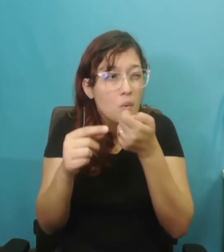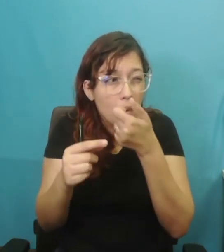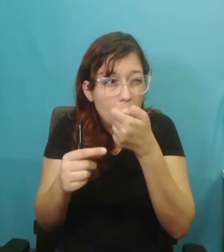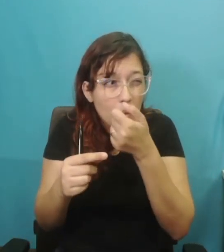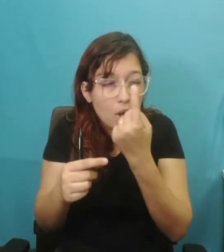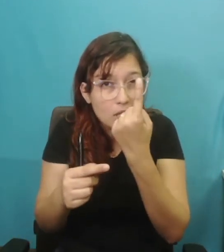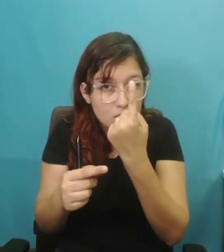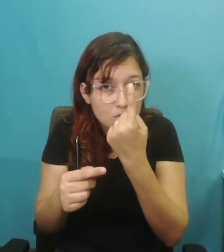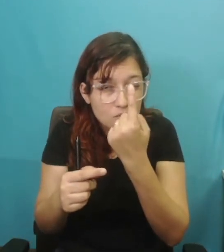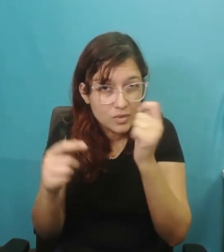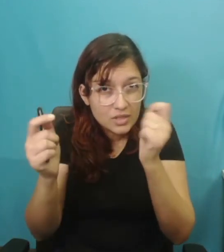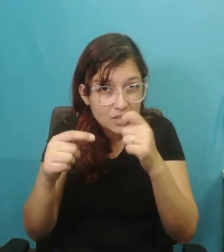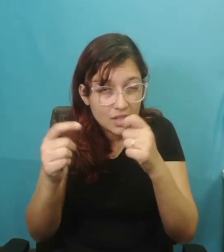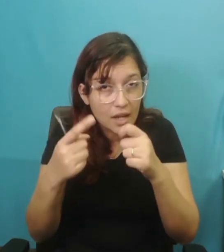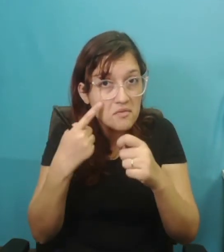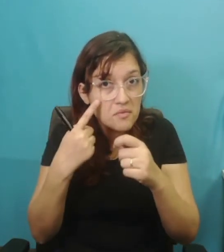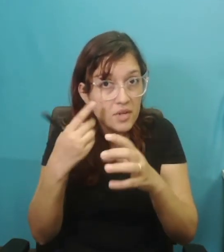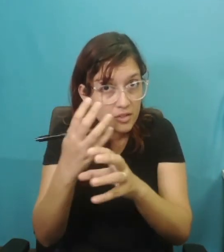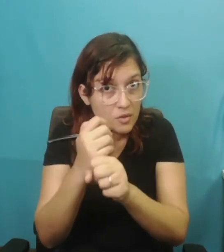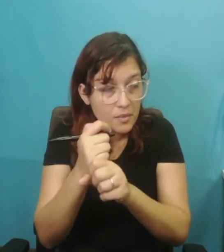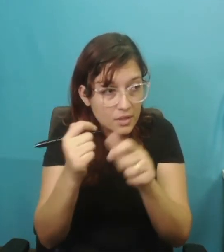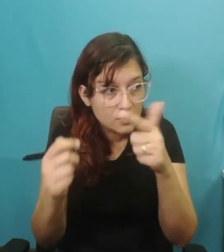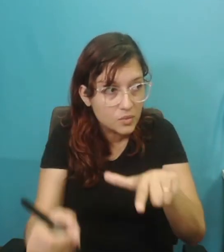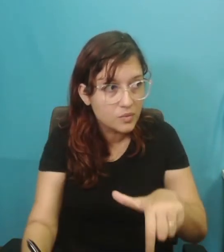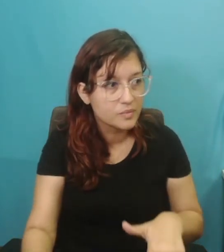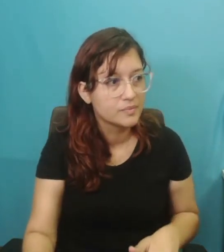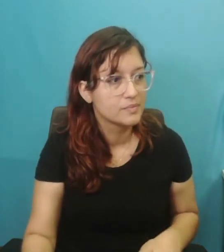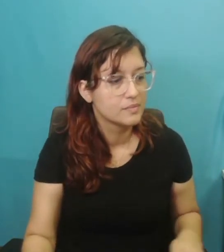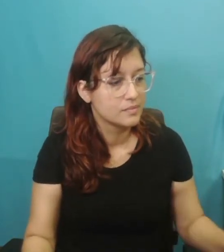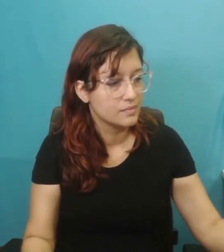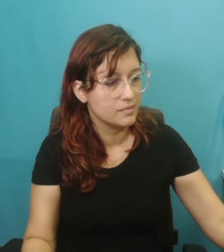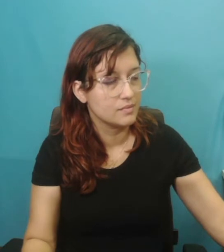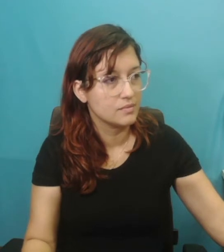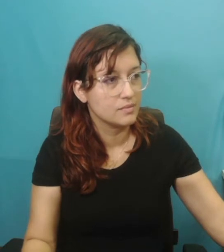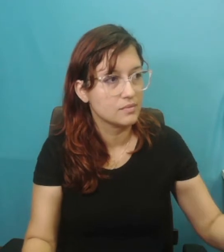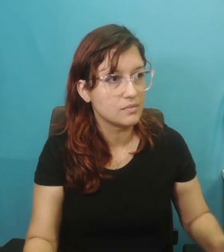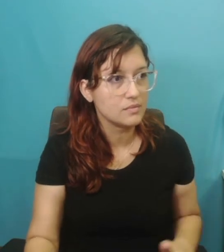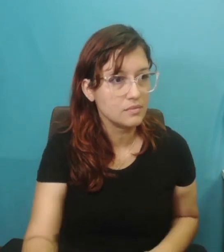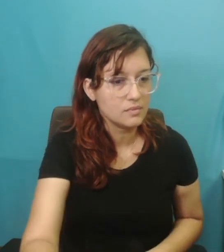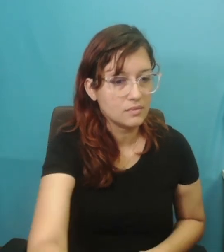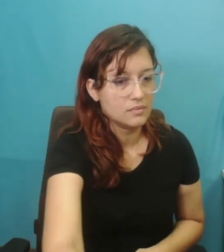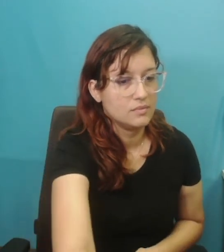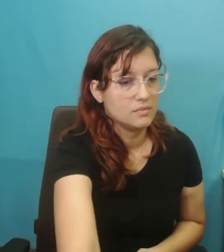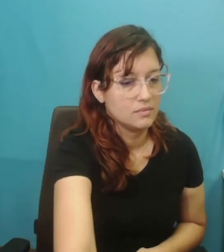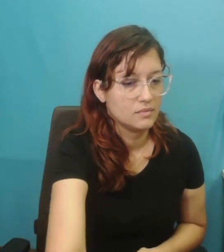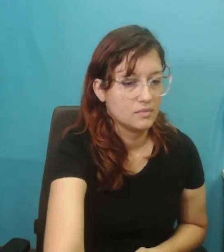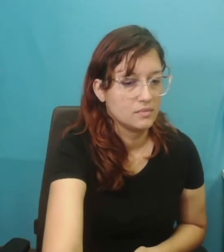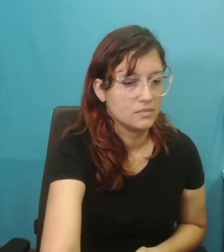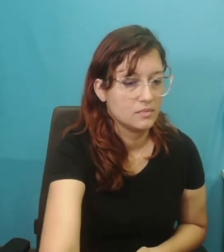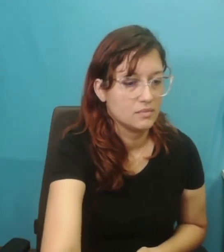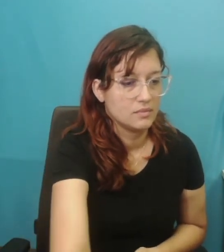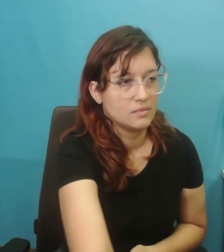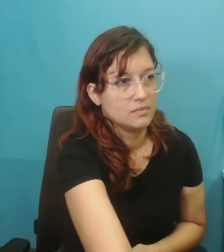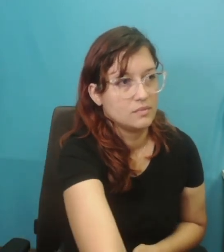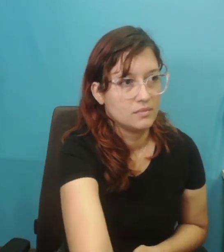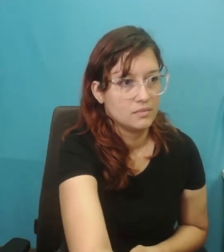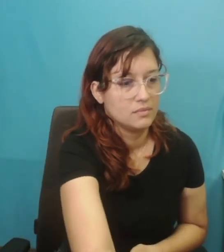0,942. Então, quase um segundo. Vamos ver se dá para acrescentar mais um